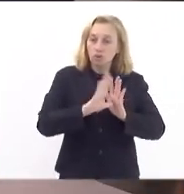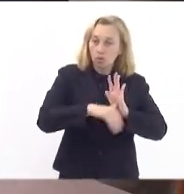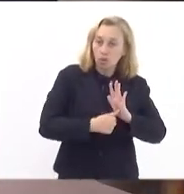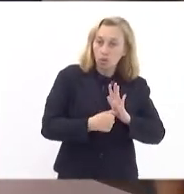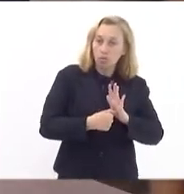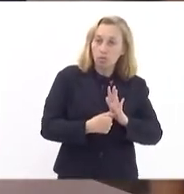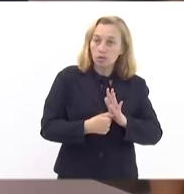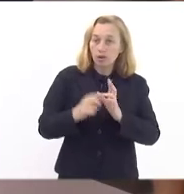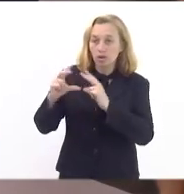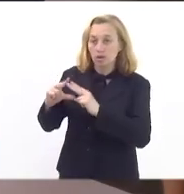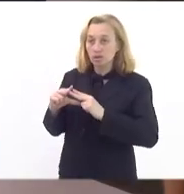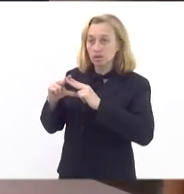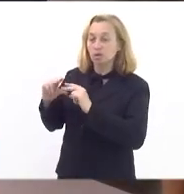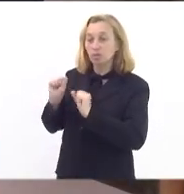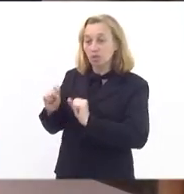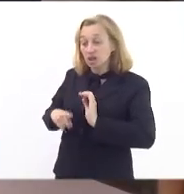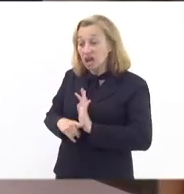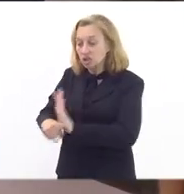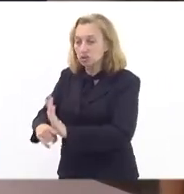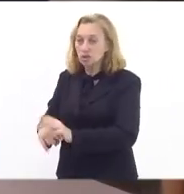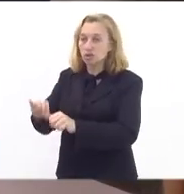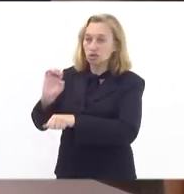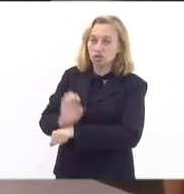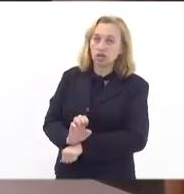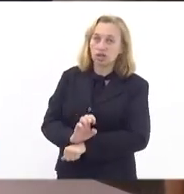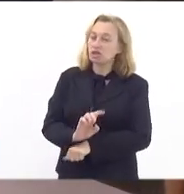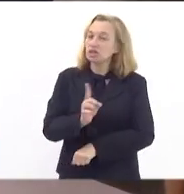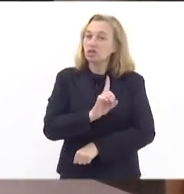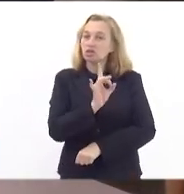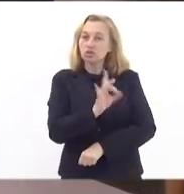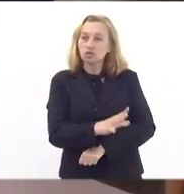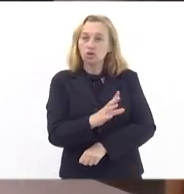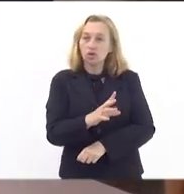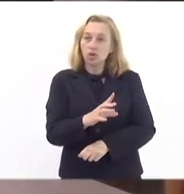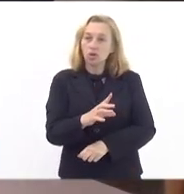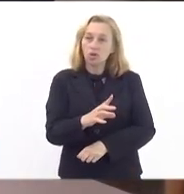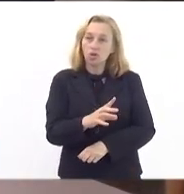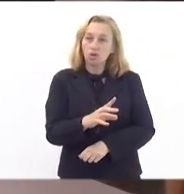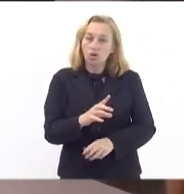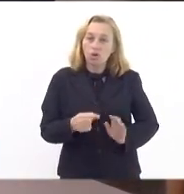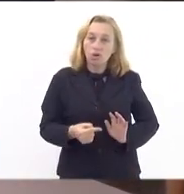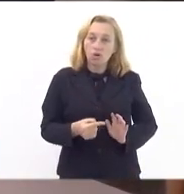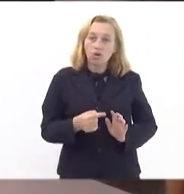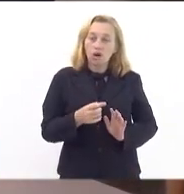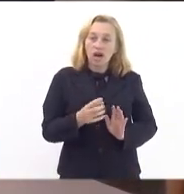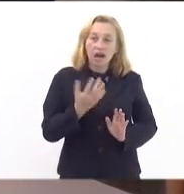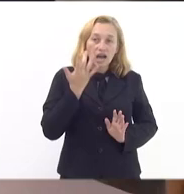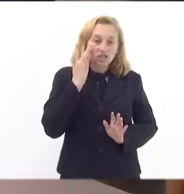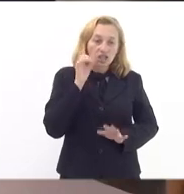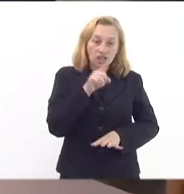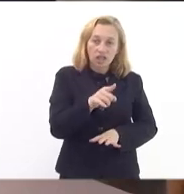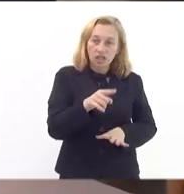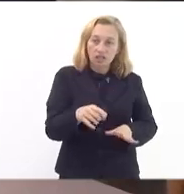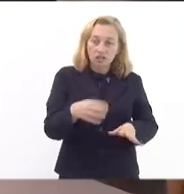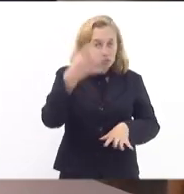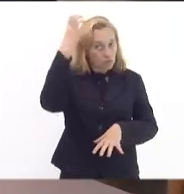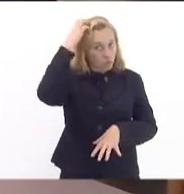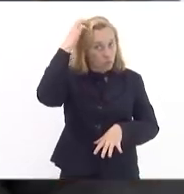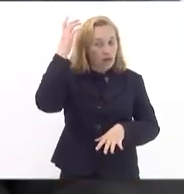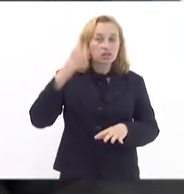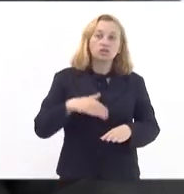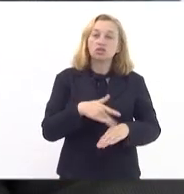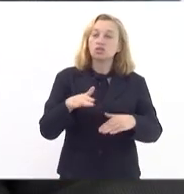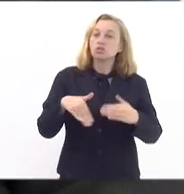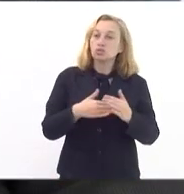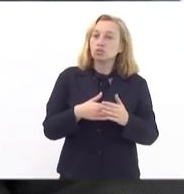podem ajudar o estado e não simplesmente apontar o dedo para eles criminalizar todo e qualquer reciclador